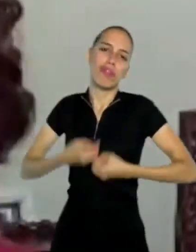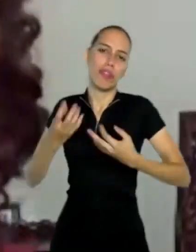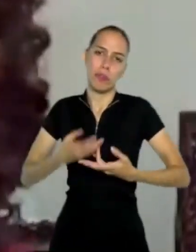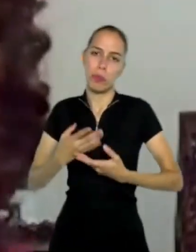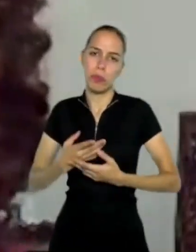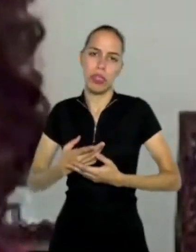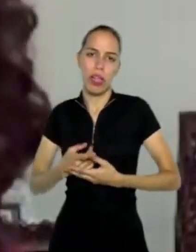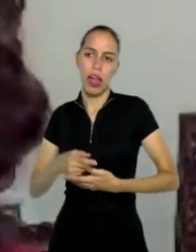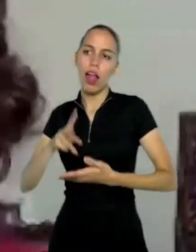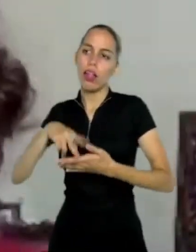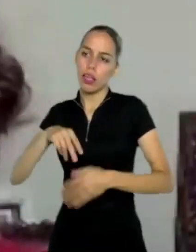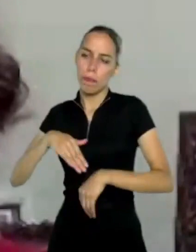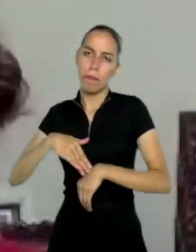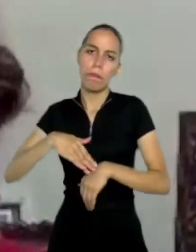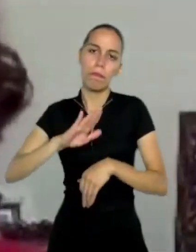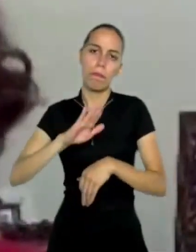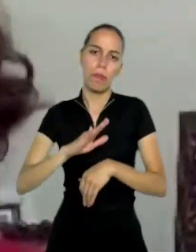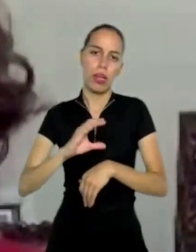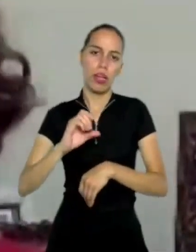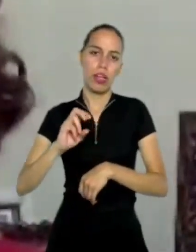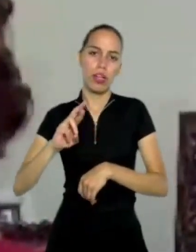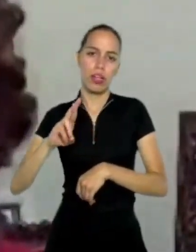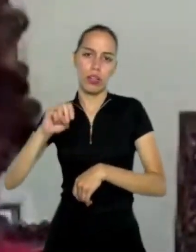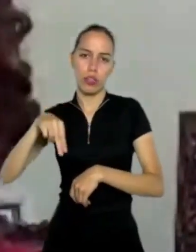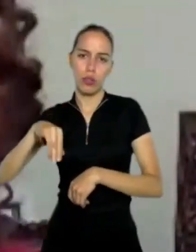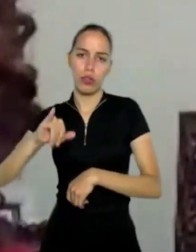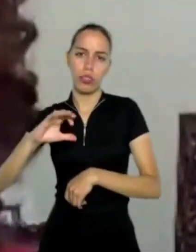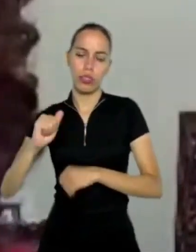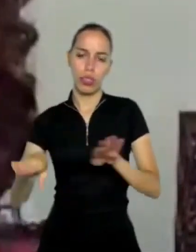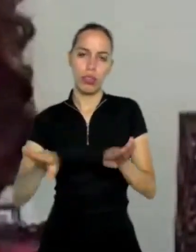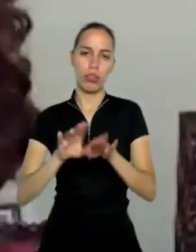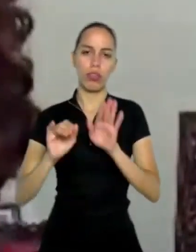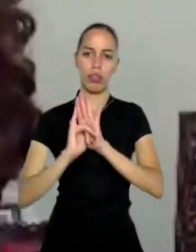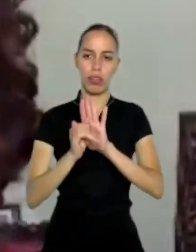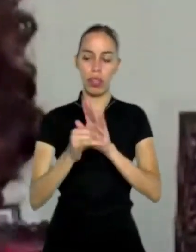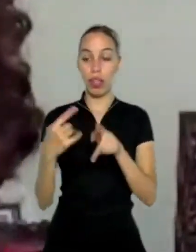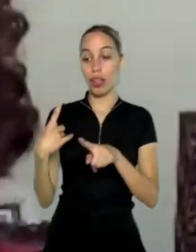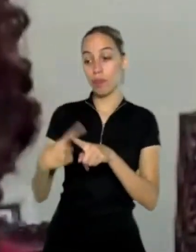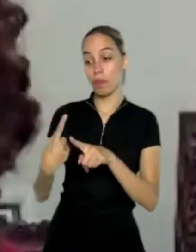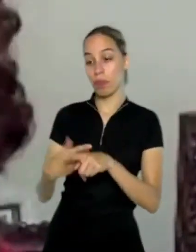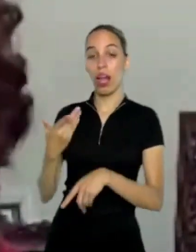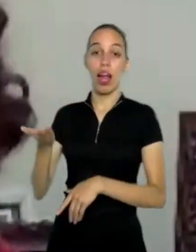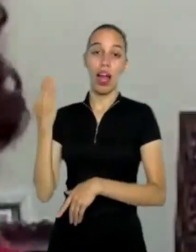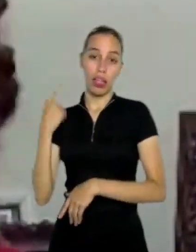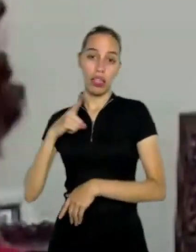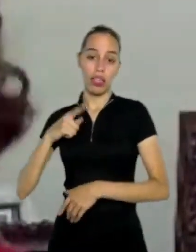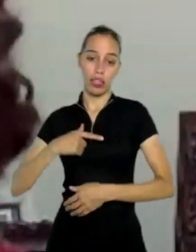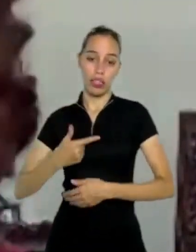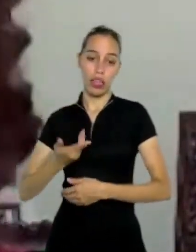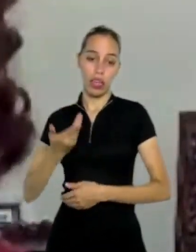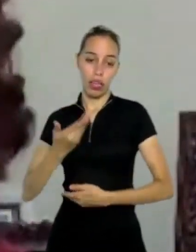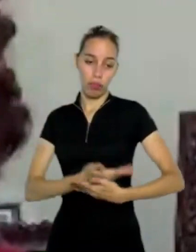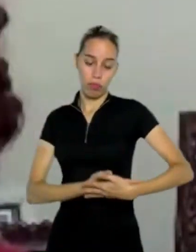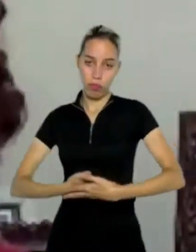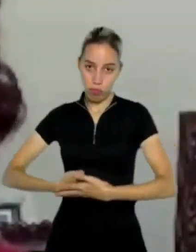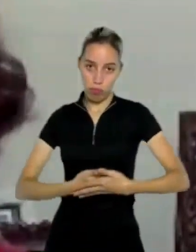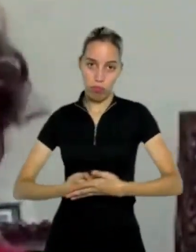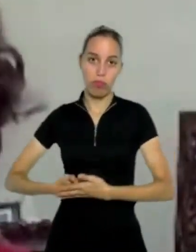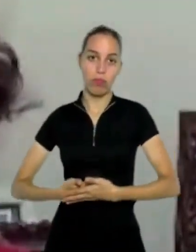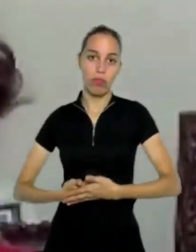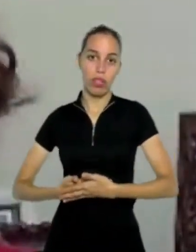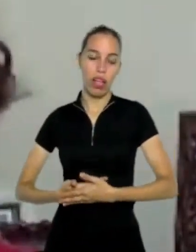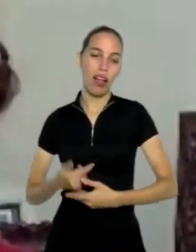crônica, contos, porque na época eu tinha criança pequena, né? Então trabalhava demais,